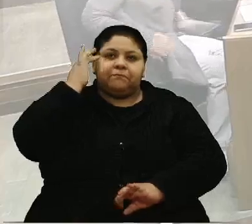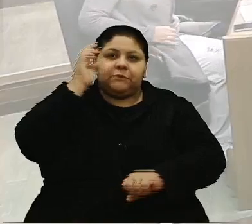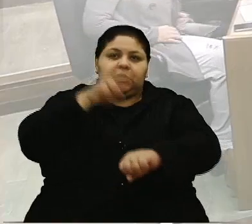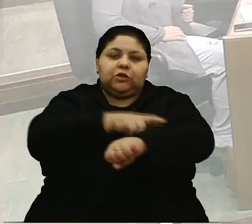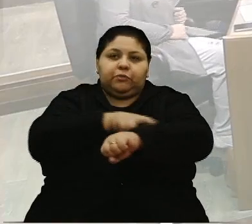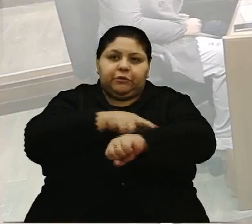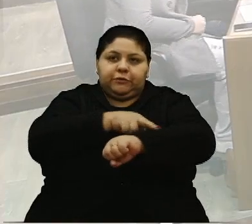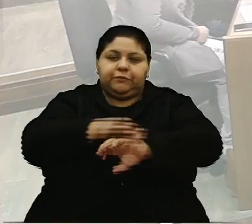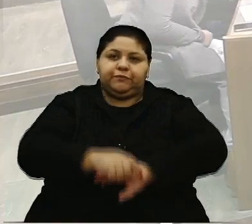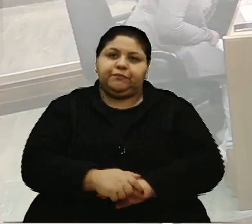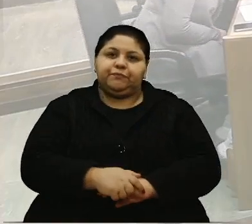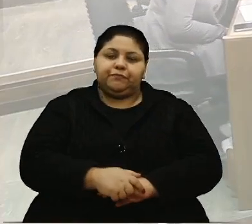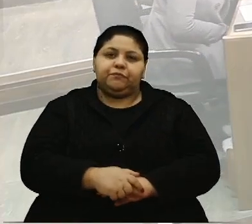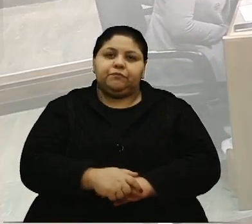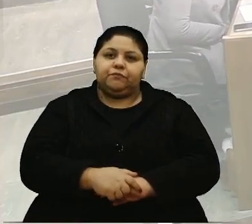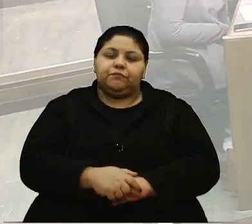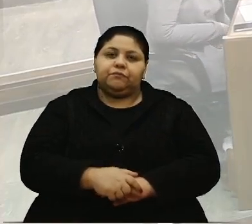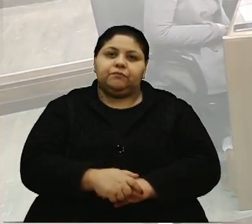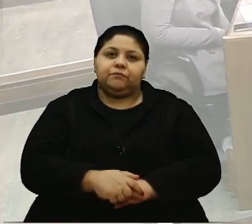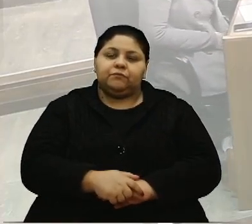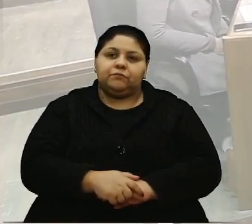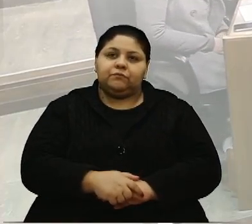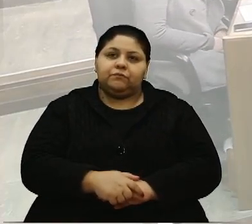Vereadora Rose Frigieri.